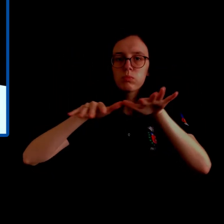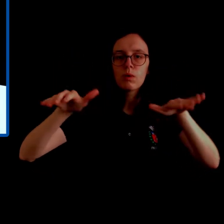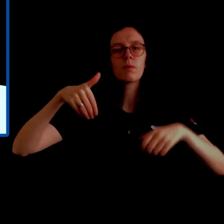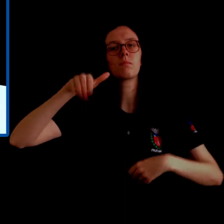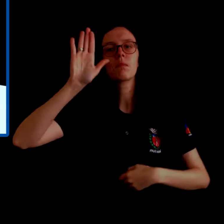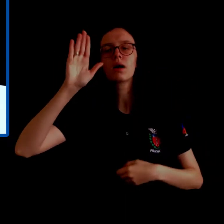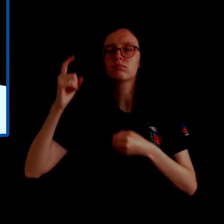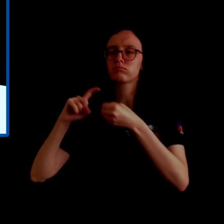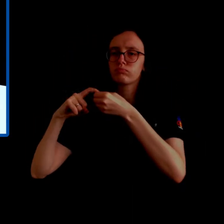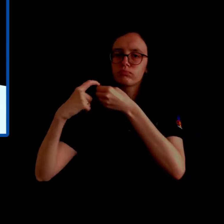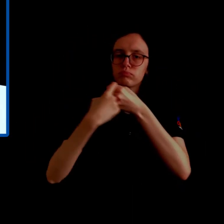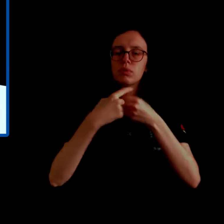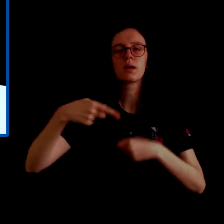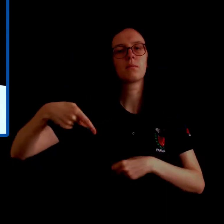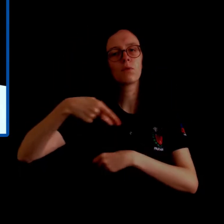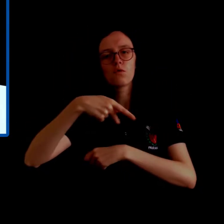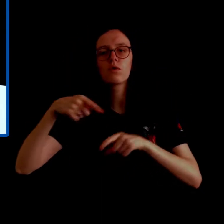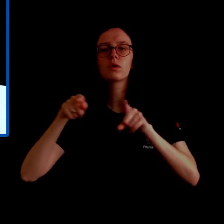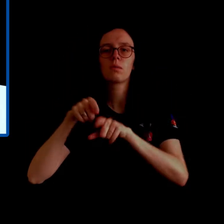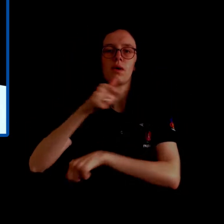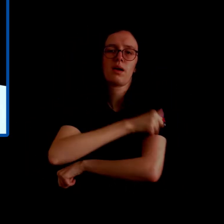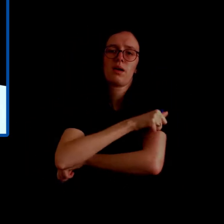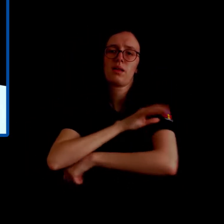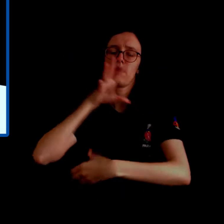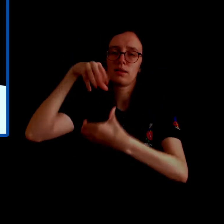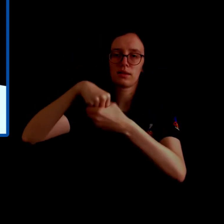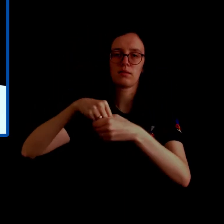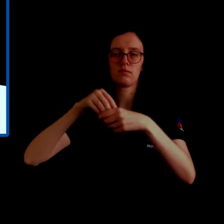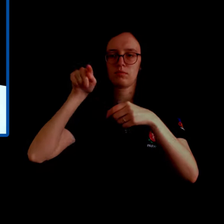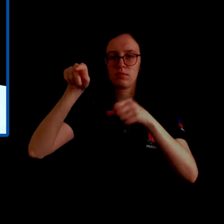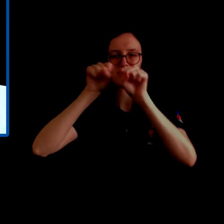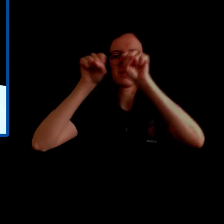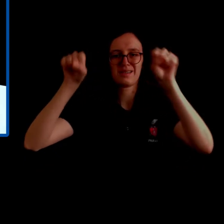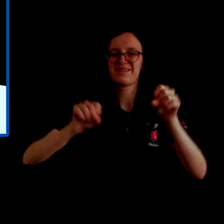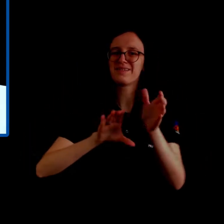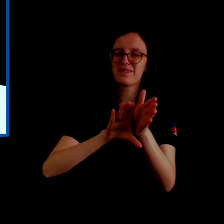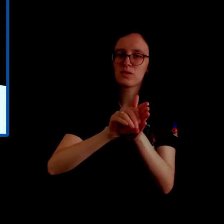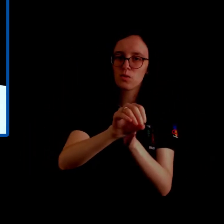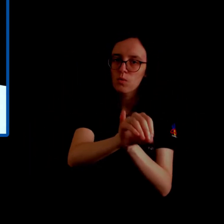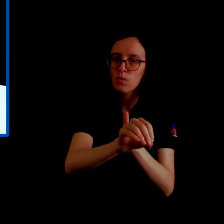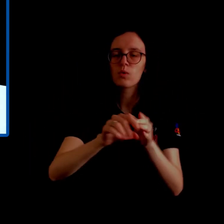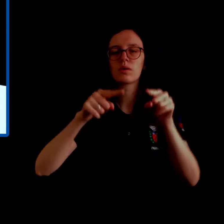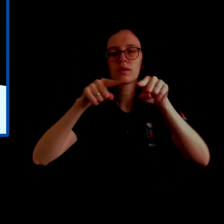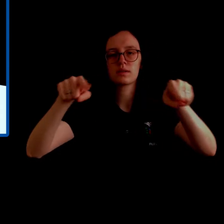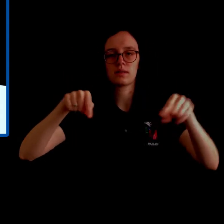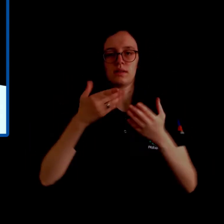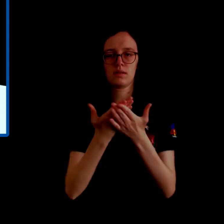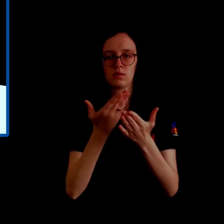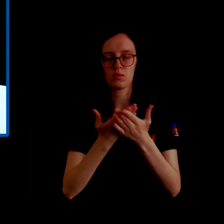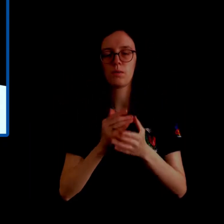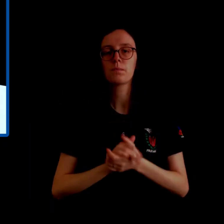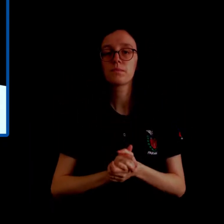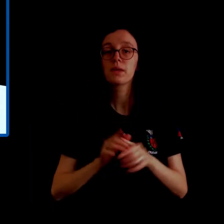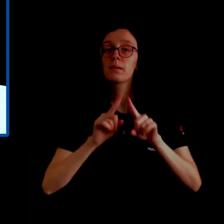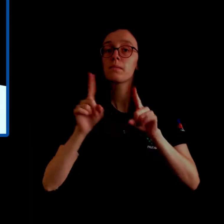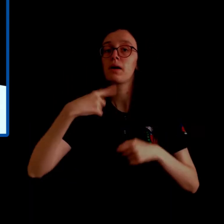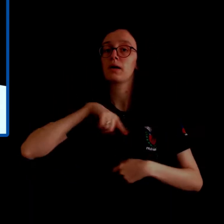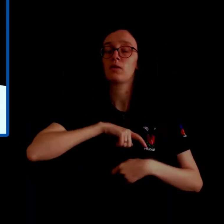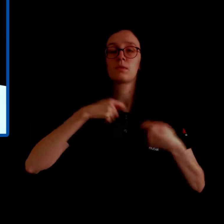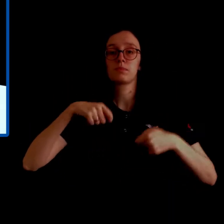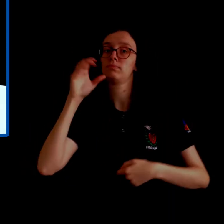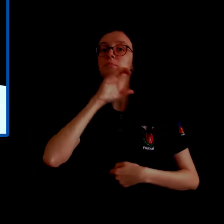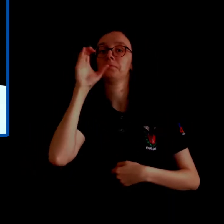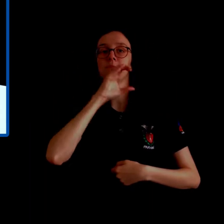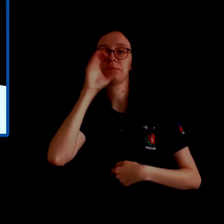de professores e alunos dentro da plataforma, tá certo? E por isso, nós precisamos de ações muito